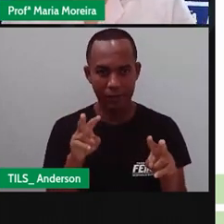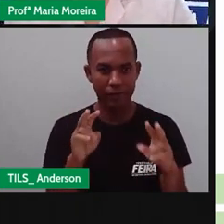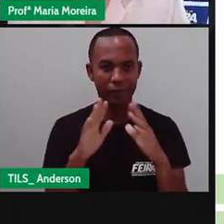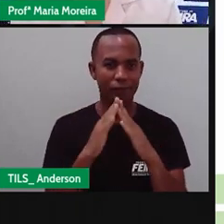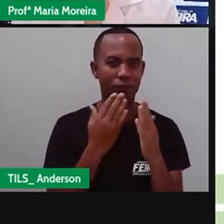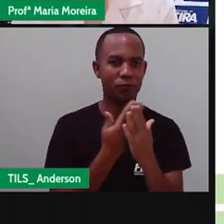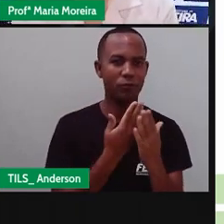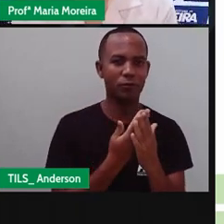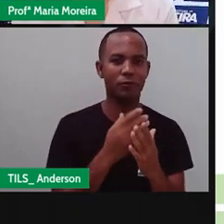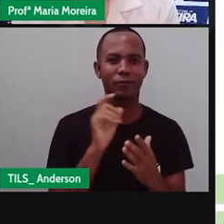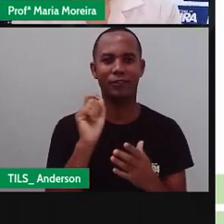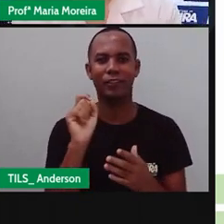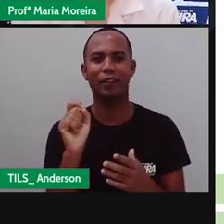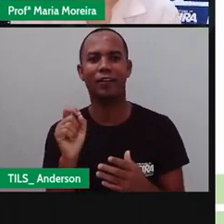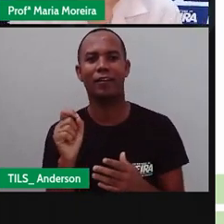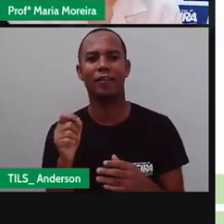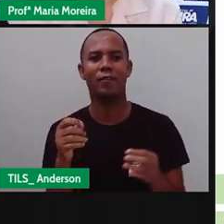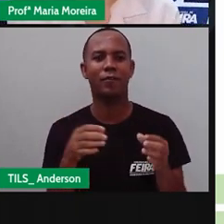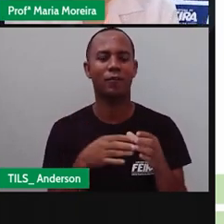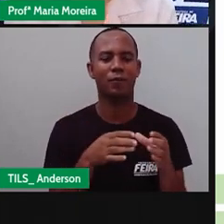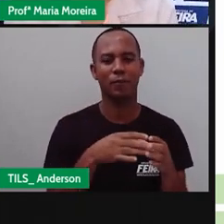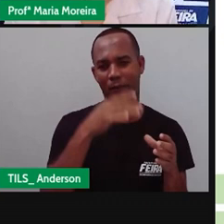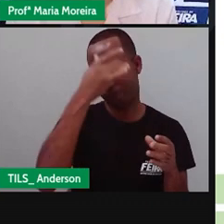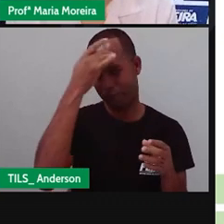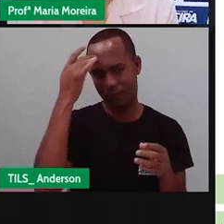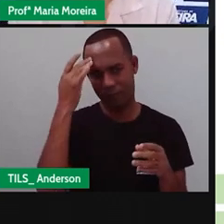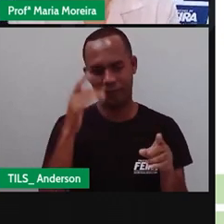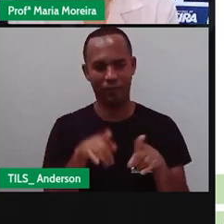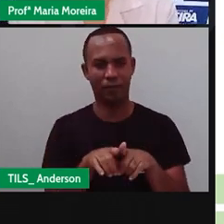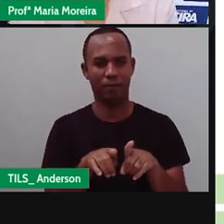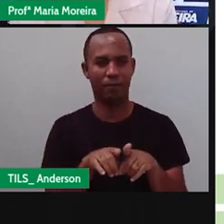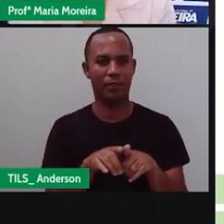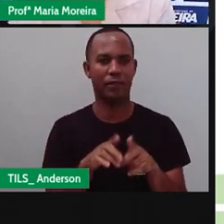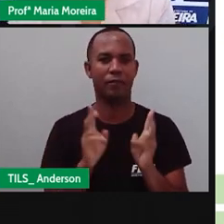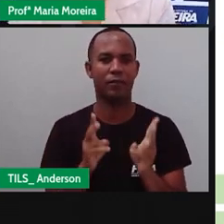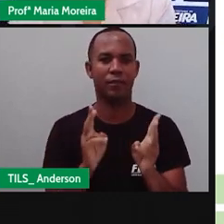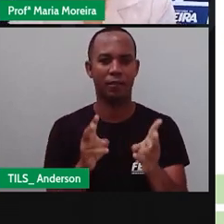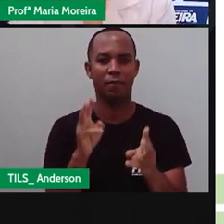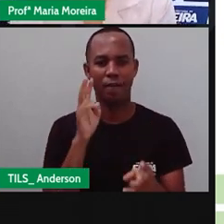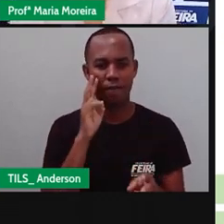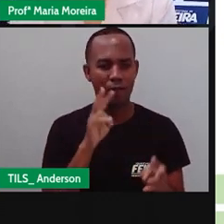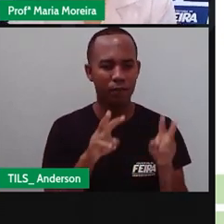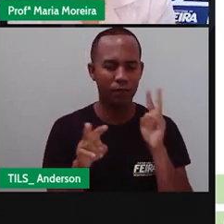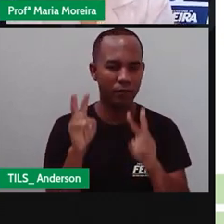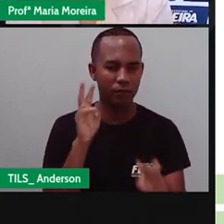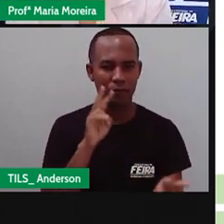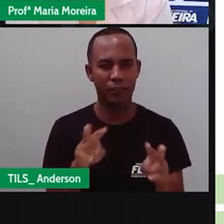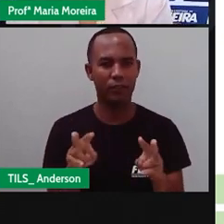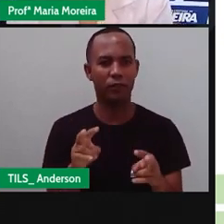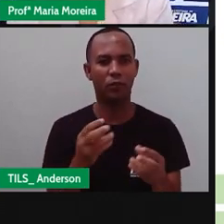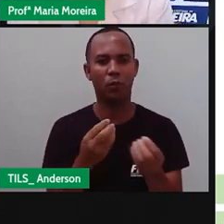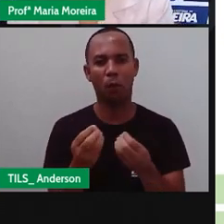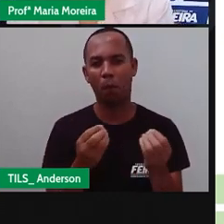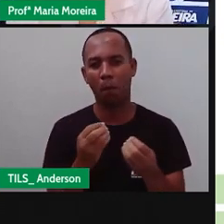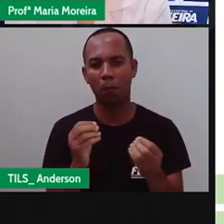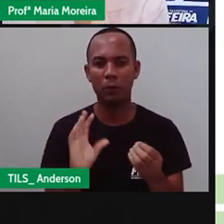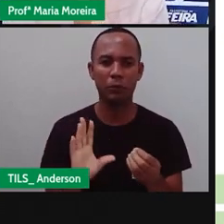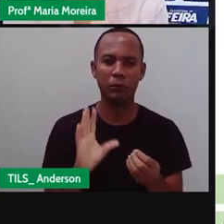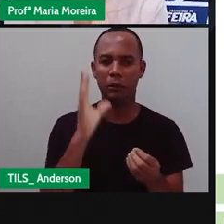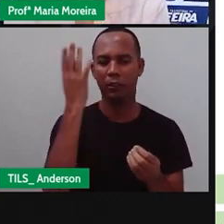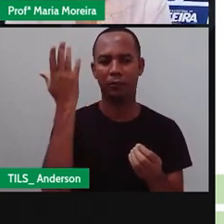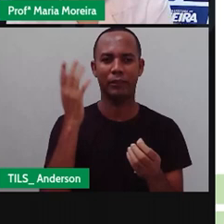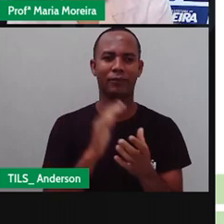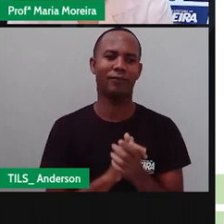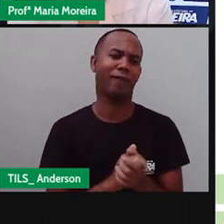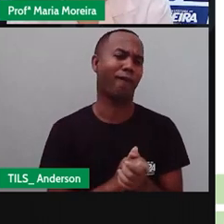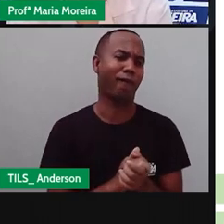rolando, quem é que tá participando. Provanha também está sempre aí assistindo e dando uma olhada, né, para ver o que está acontecendo. Anderson, ele